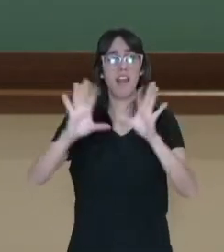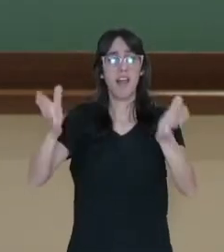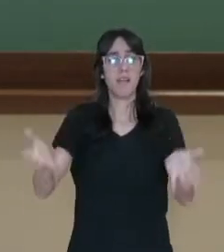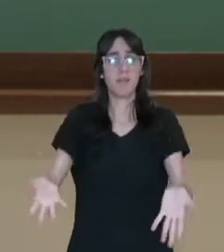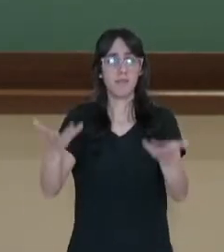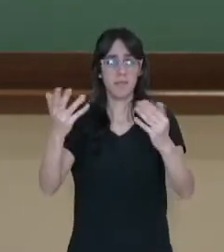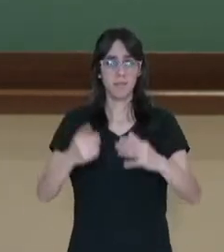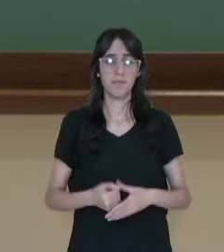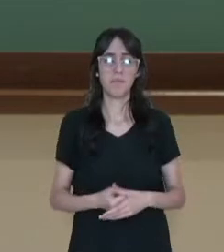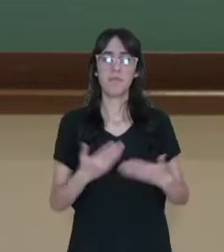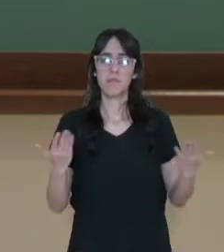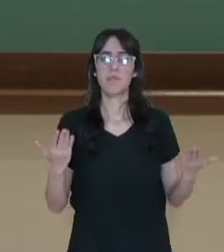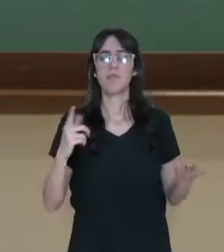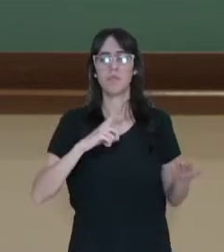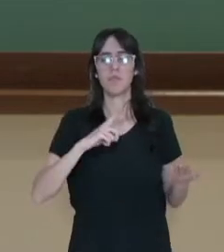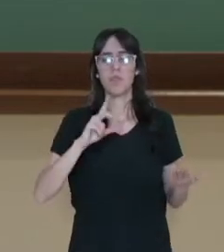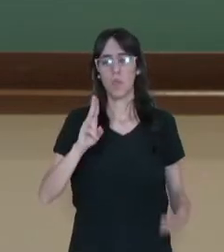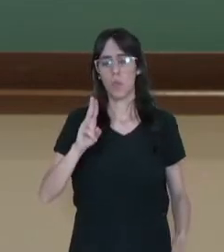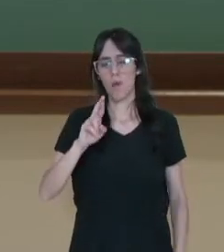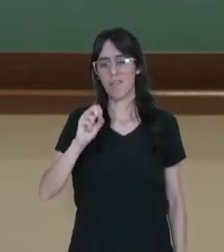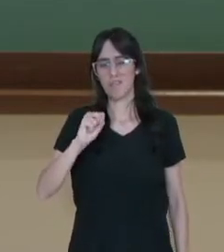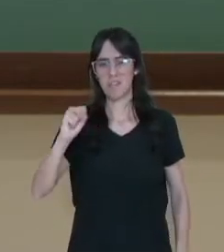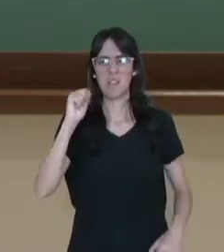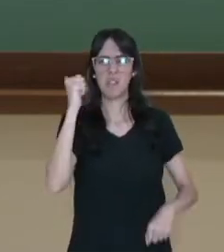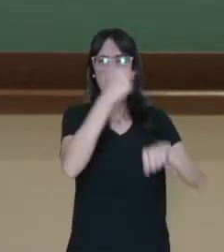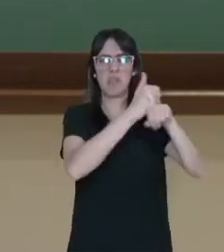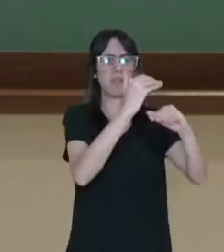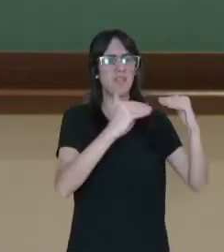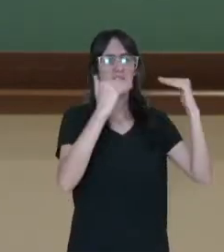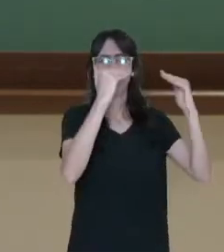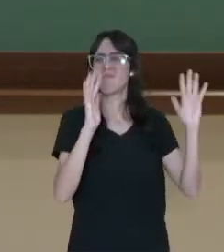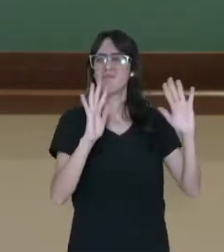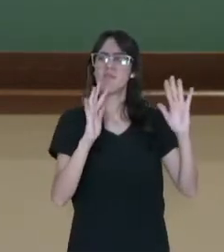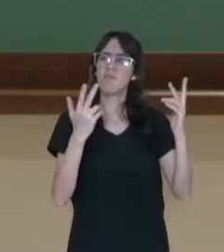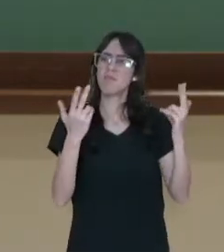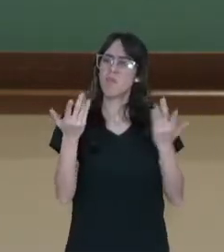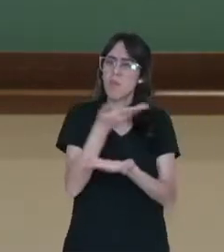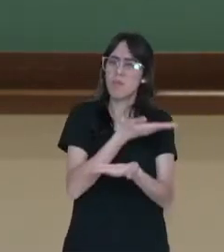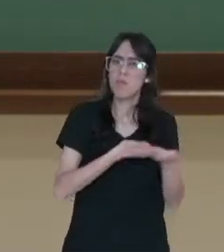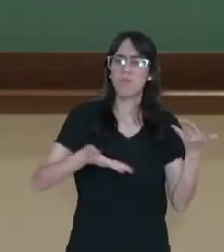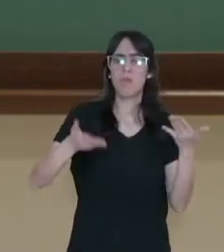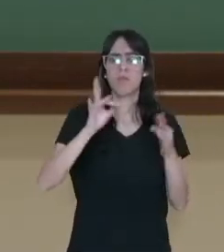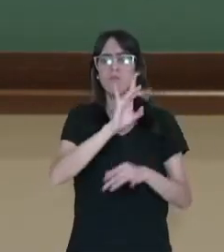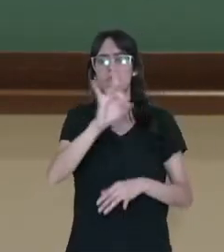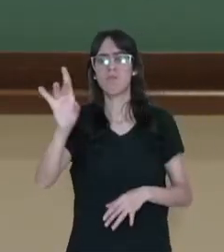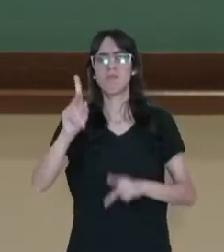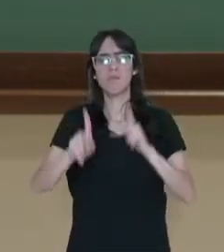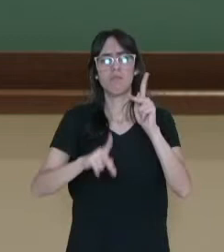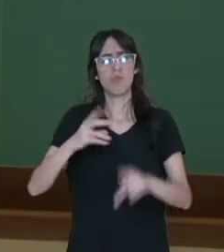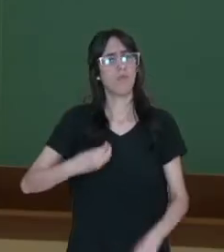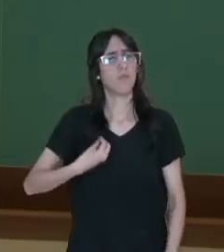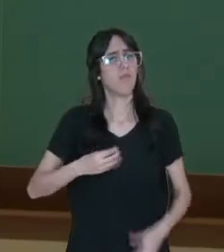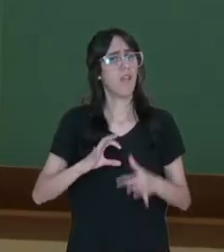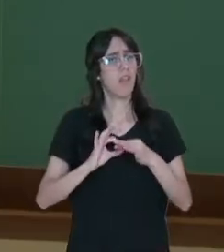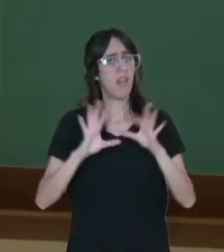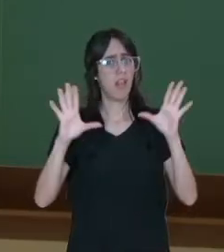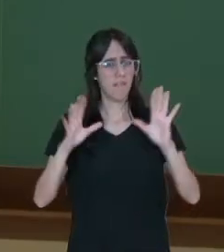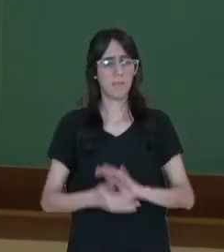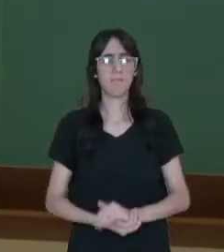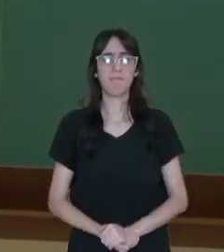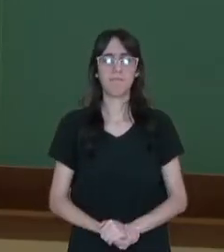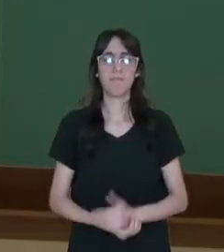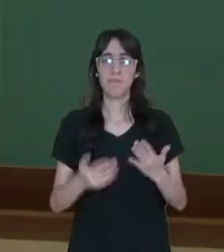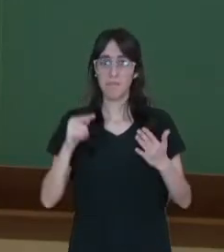tirar tanto esse poder que a União Soviética tinha sobre a Alemanha Oriental, sobre a Alemanha socialista. O